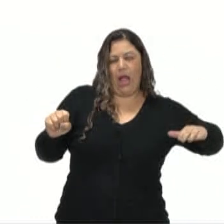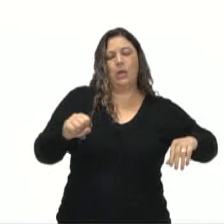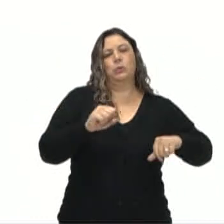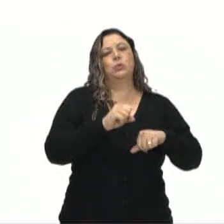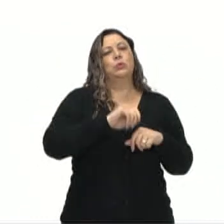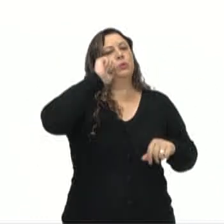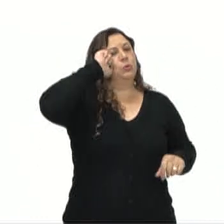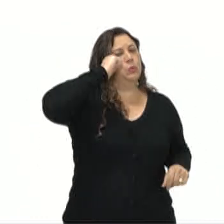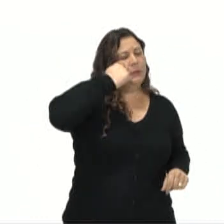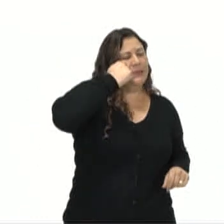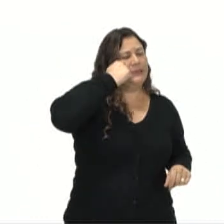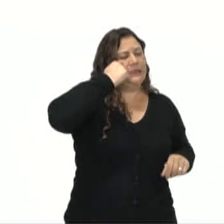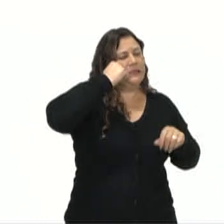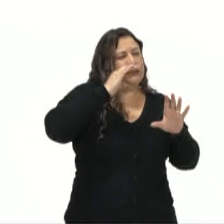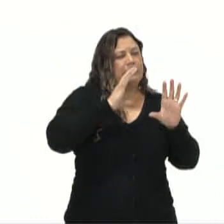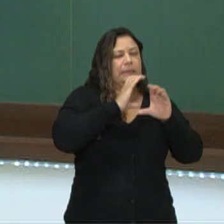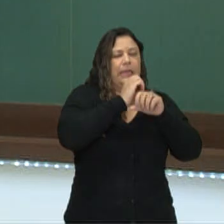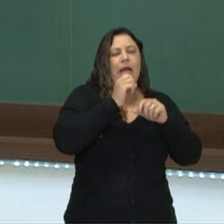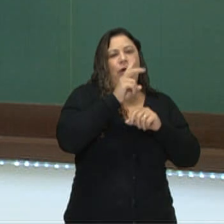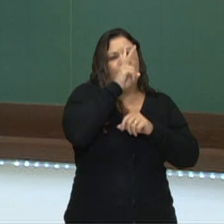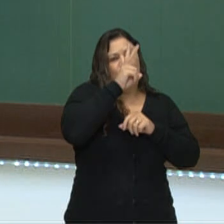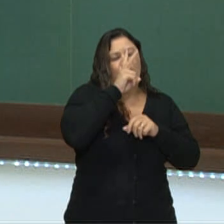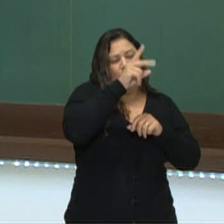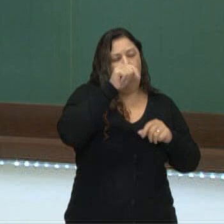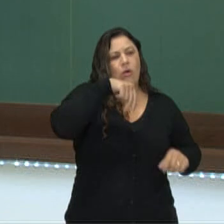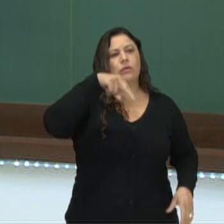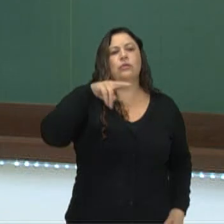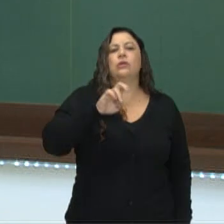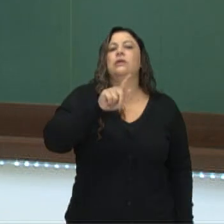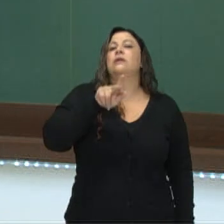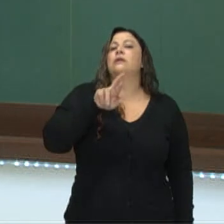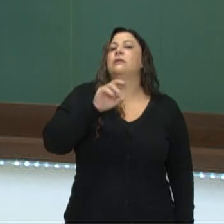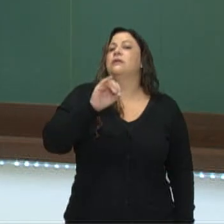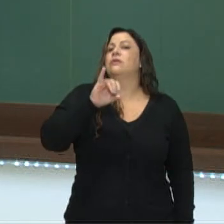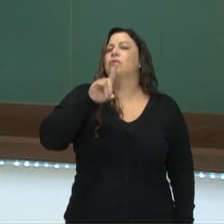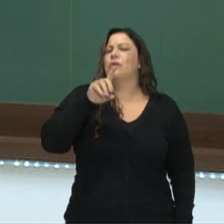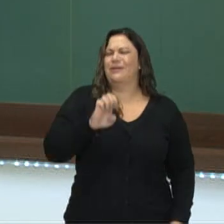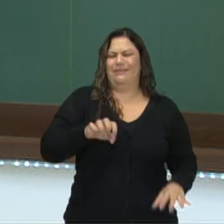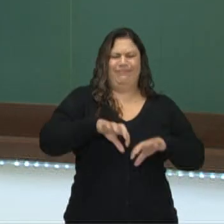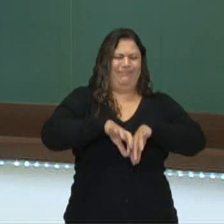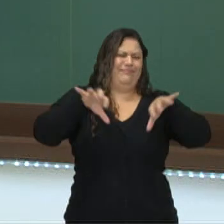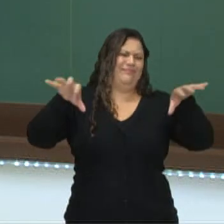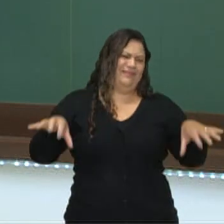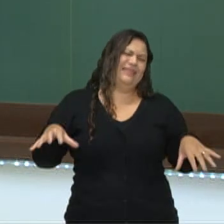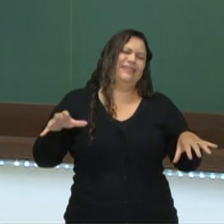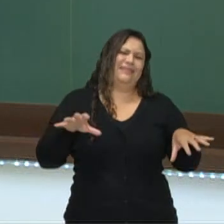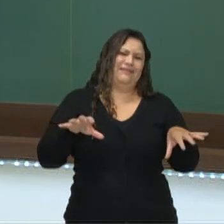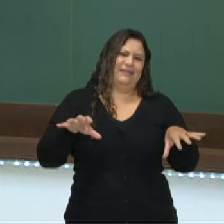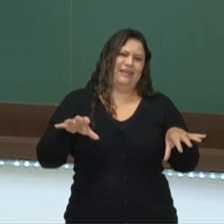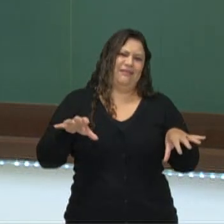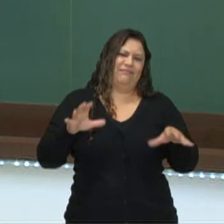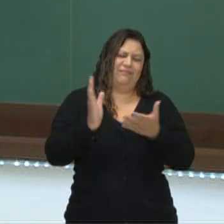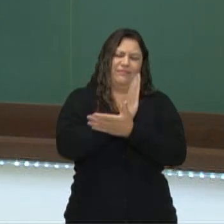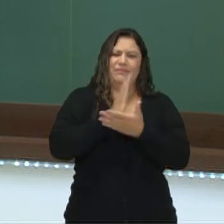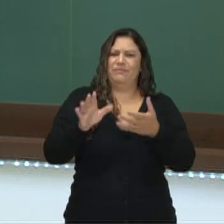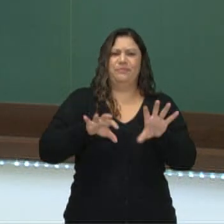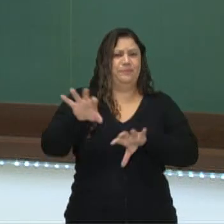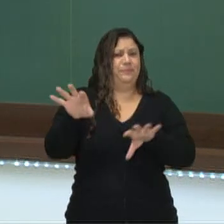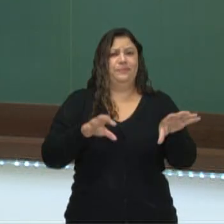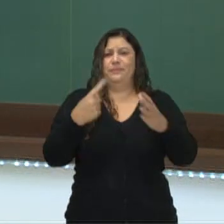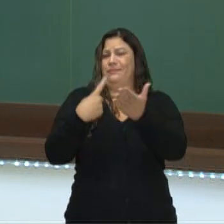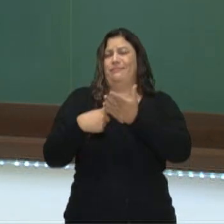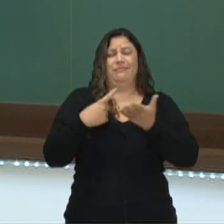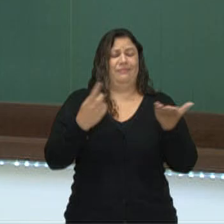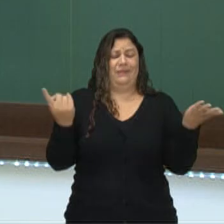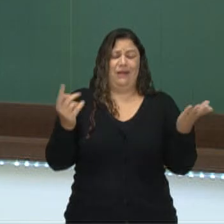como negroides. Que já é uma coisa terrível, né? Classificar, dividir. Já não concordamos com